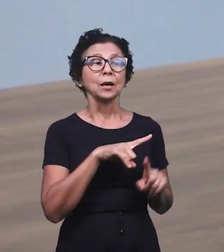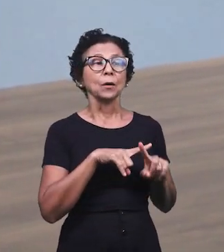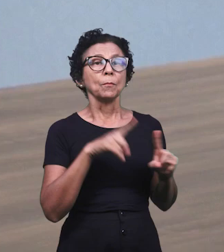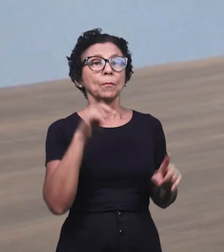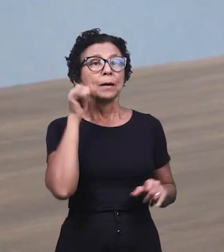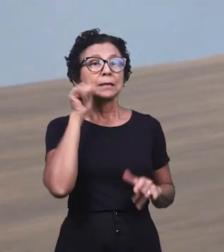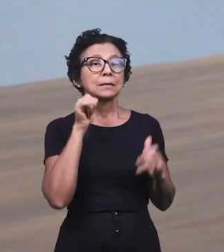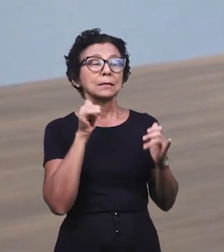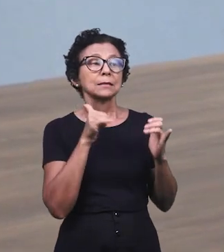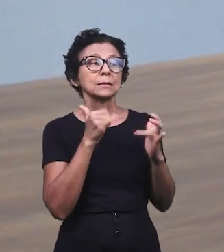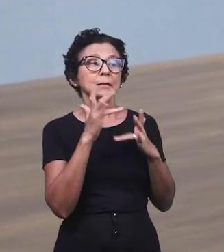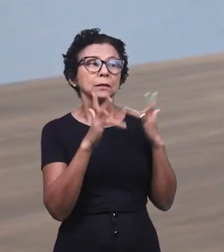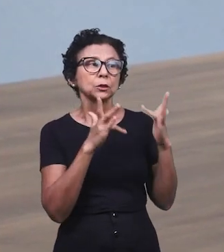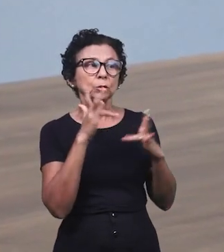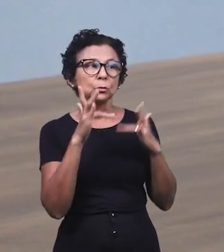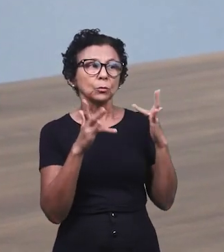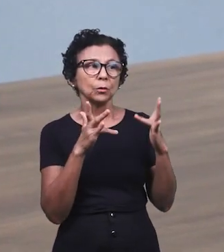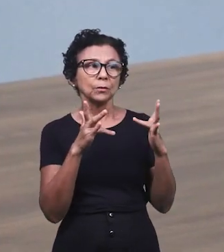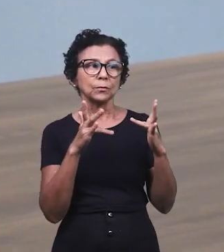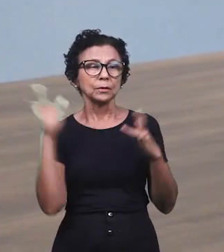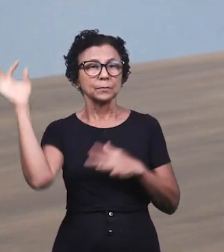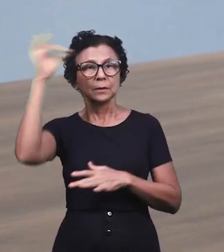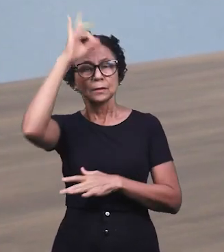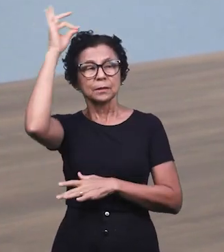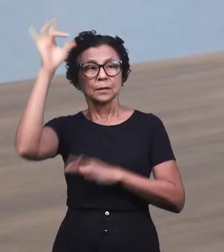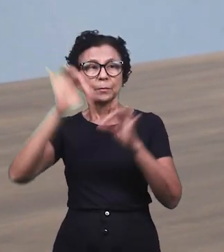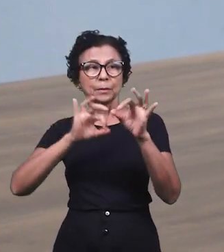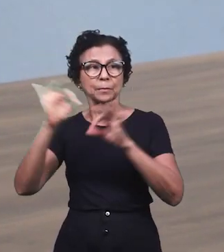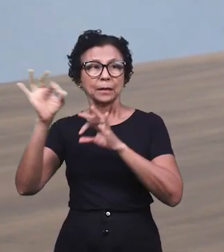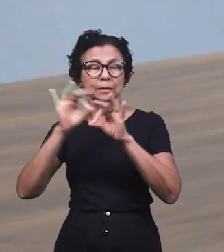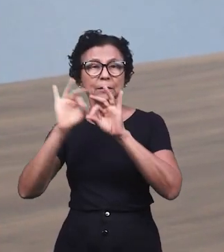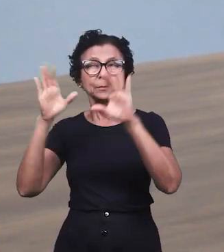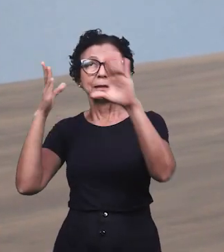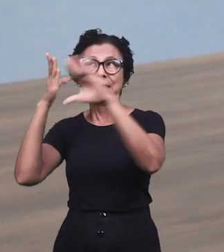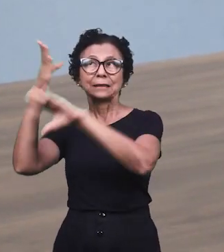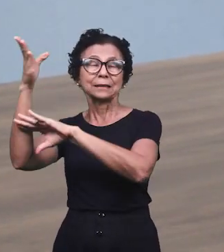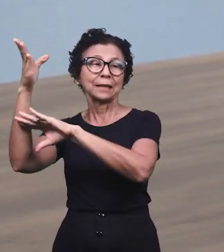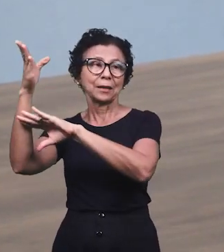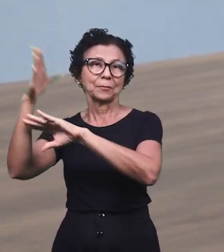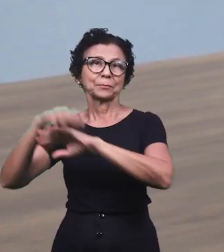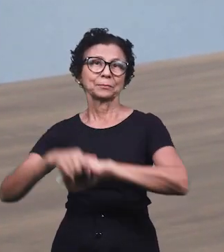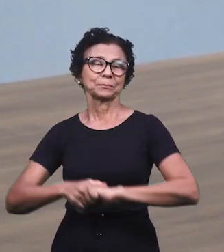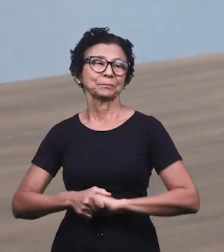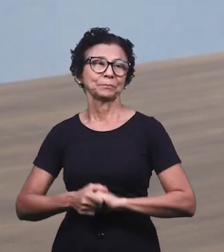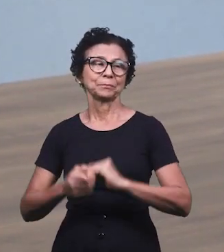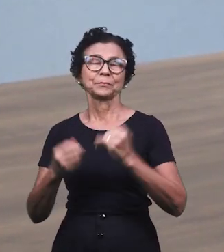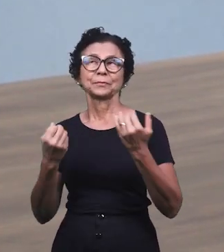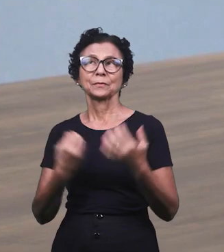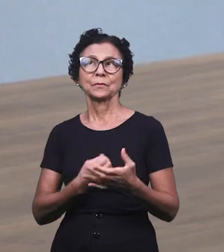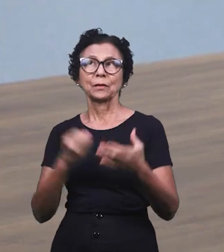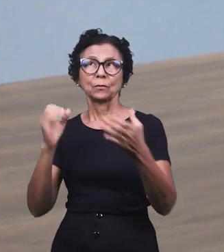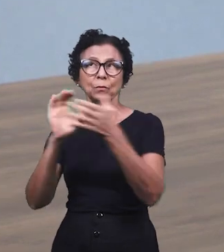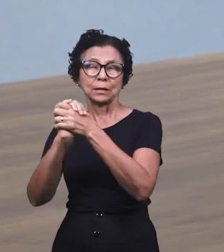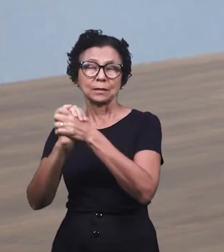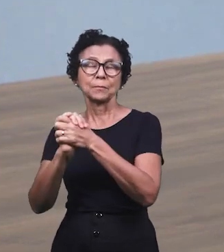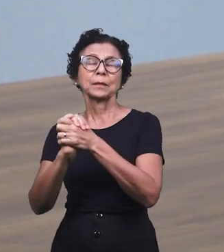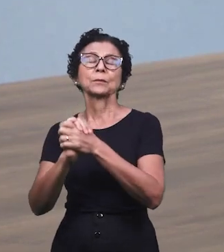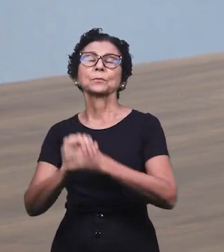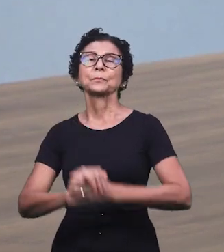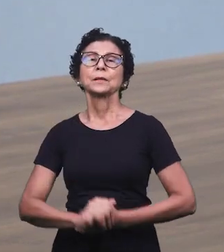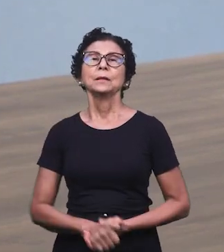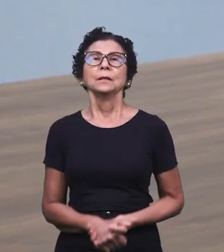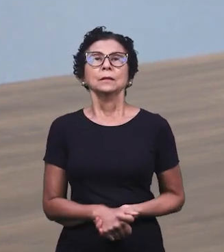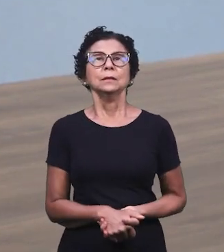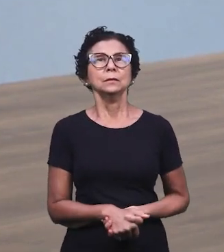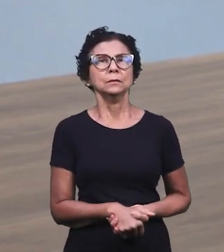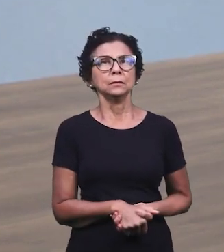Santo está preparando ela para ela ir lá. Aí ela vai viver essa festa, Exatamente. esse casamento. Glória Então, a Deus. tenho que montar